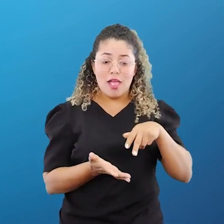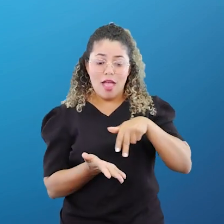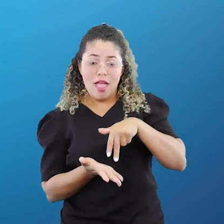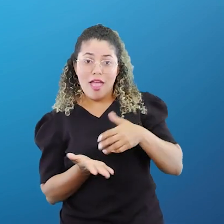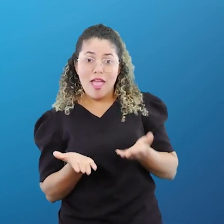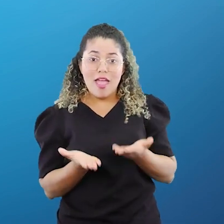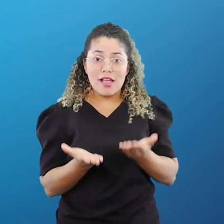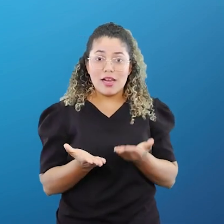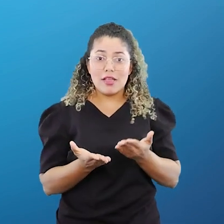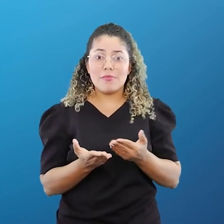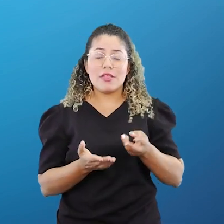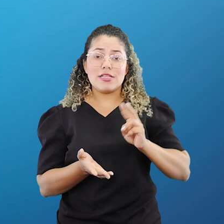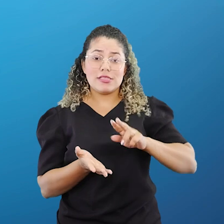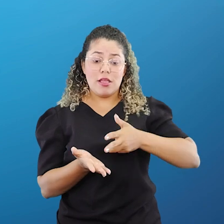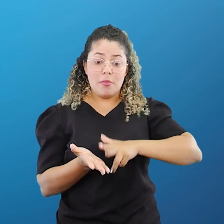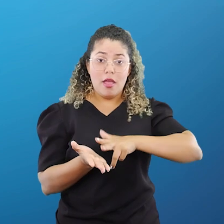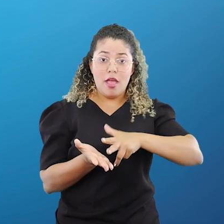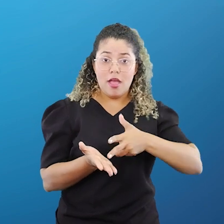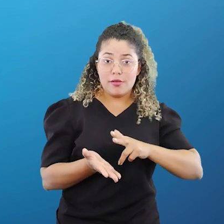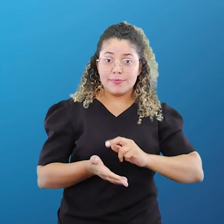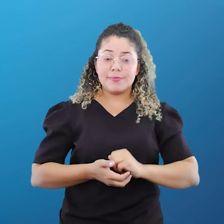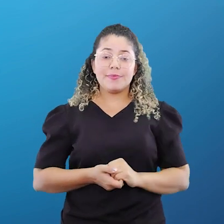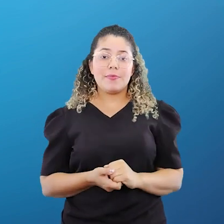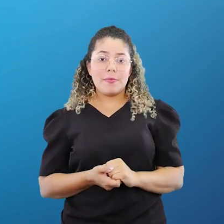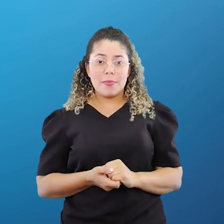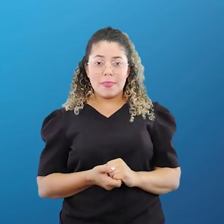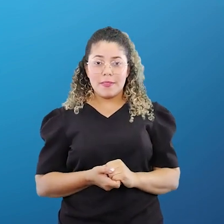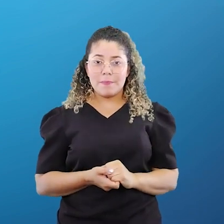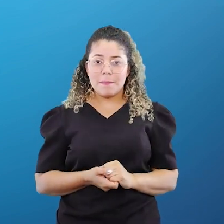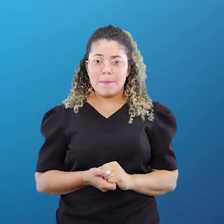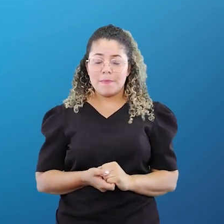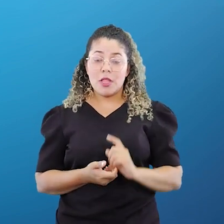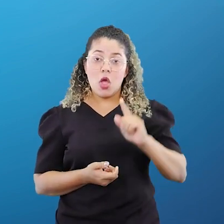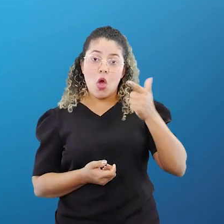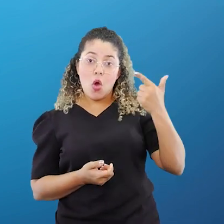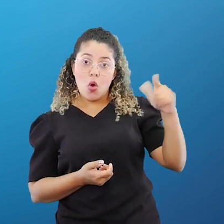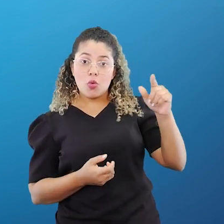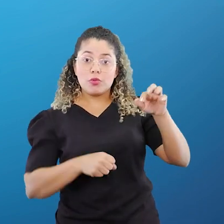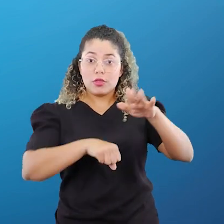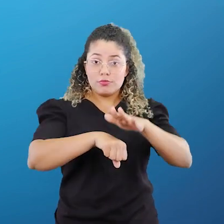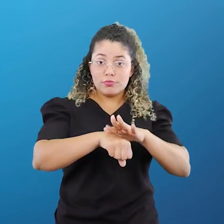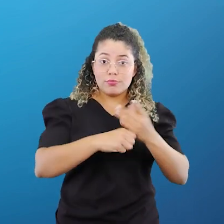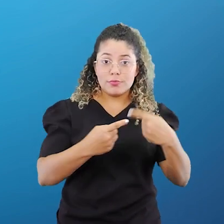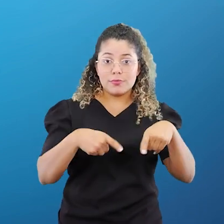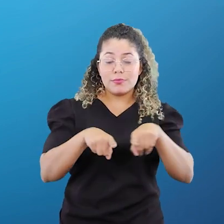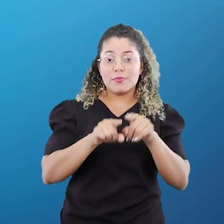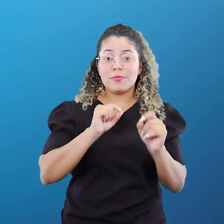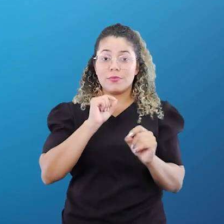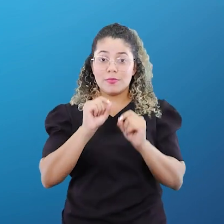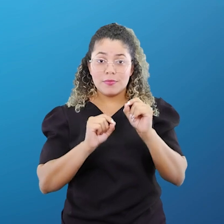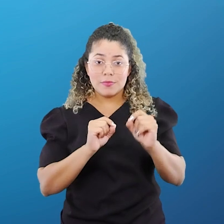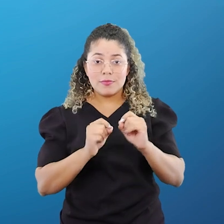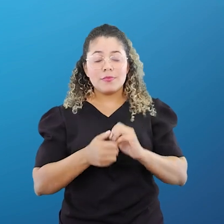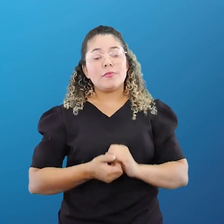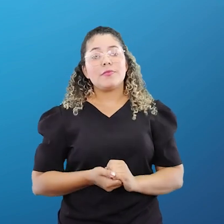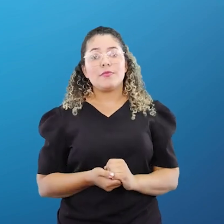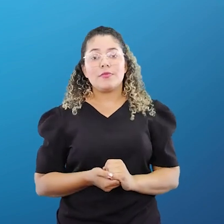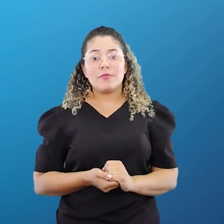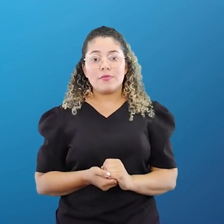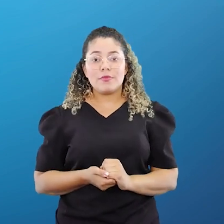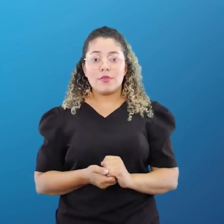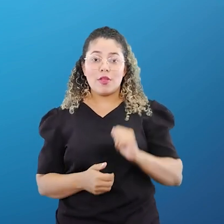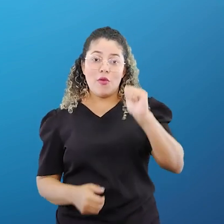equilíbrio, espasmos musculares. Uma outra doença caracterizada pela doença neurológica